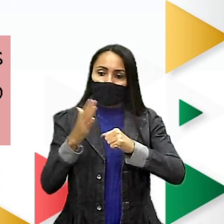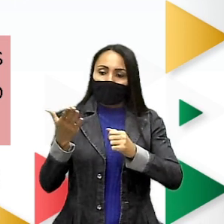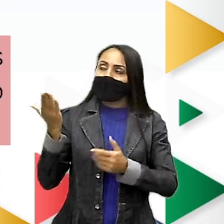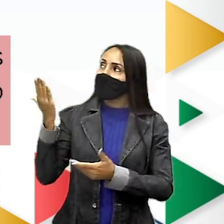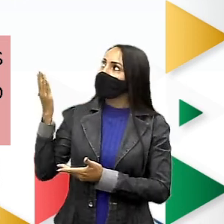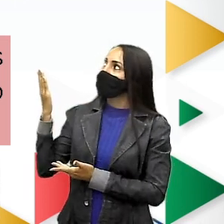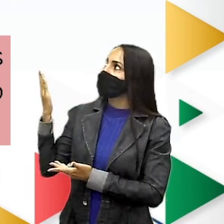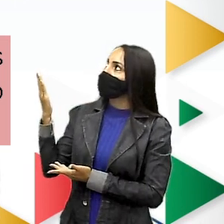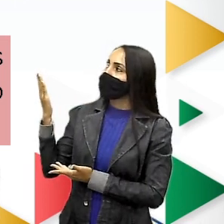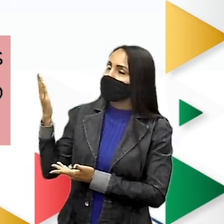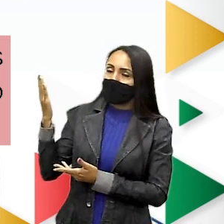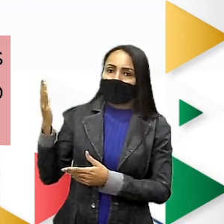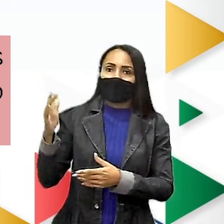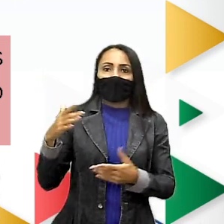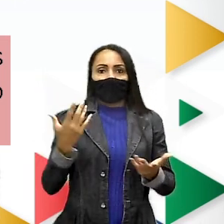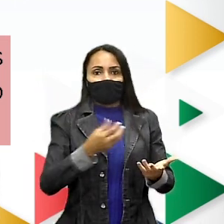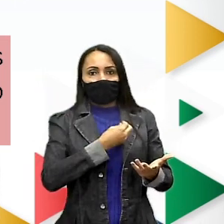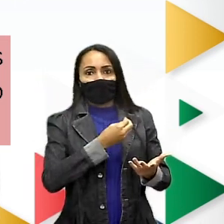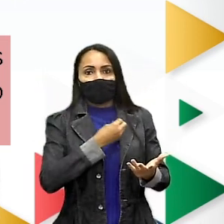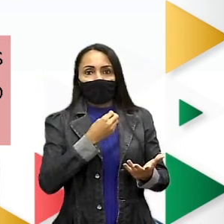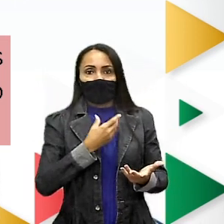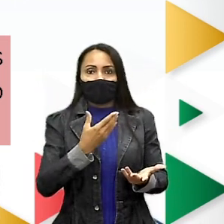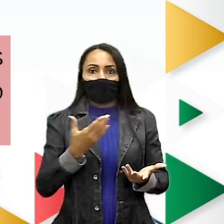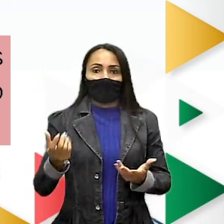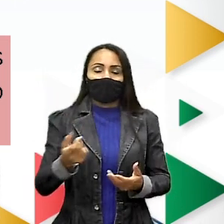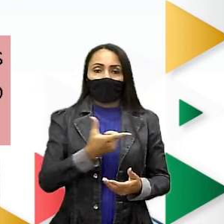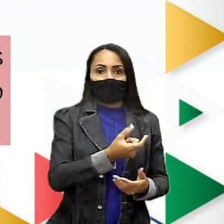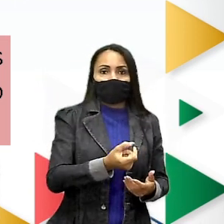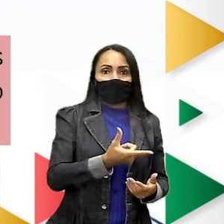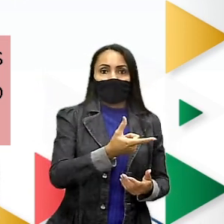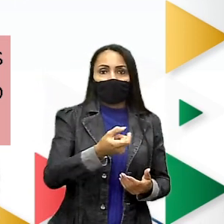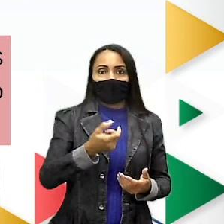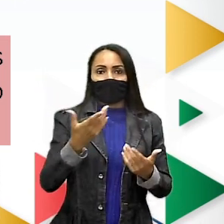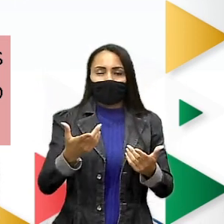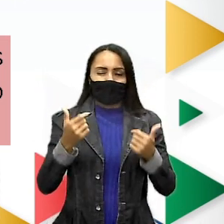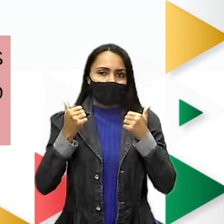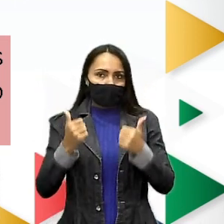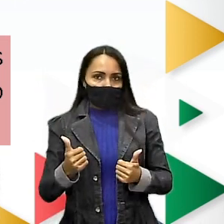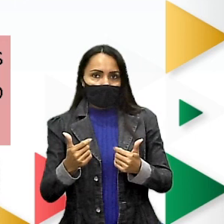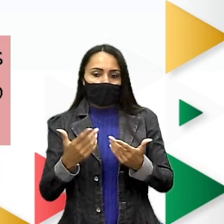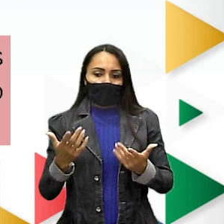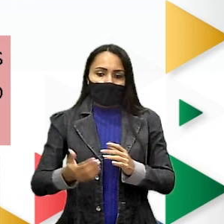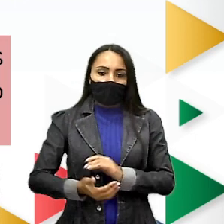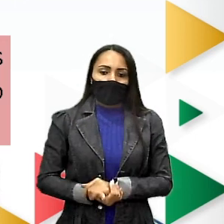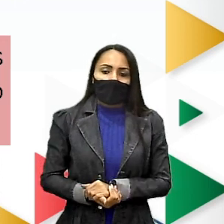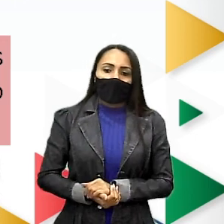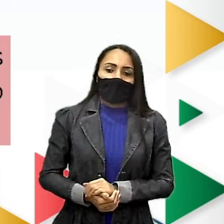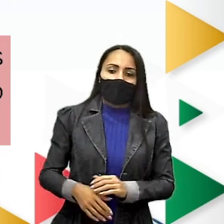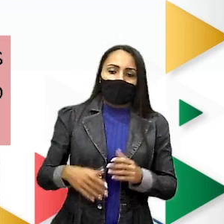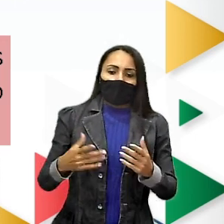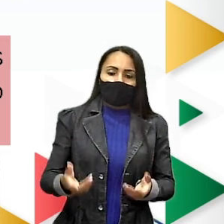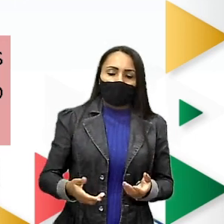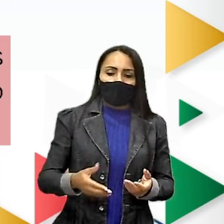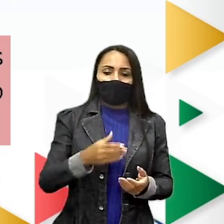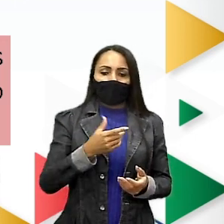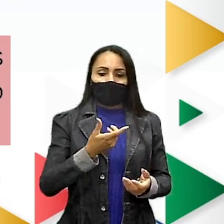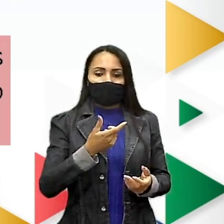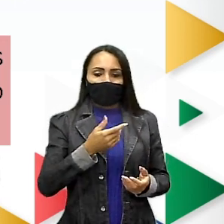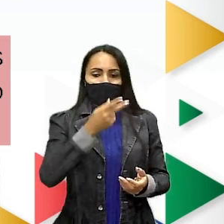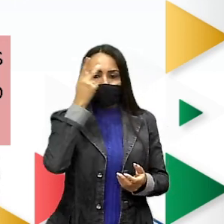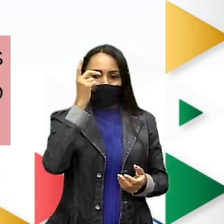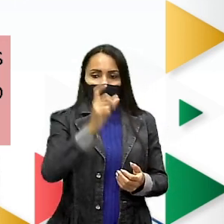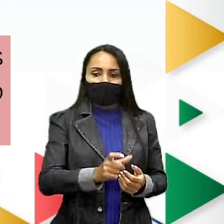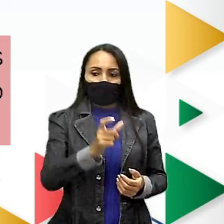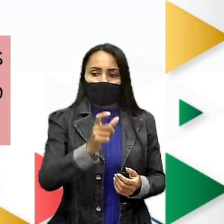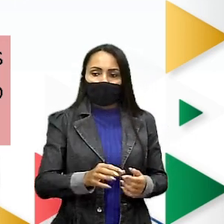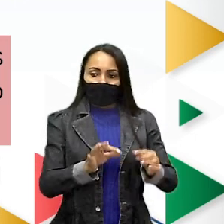Covid que a gente vem vivenciando desde 2020. Tranquilo? Então, um físico fazendo as medições com